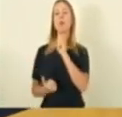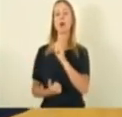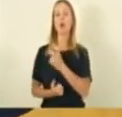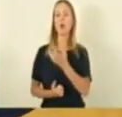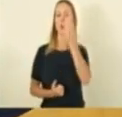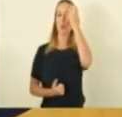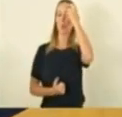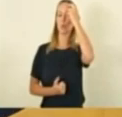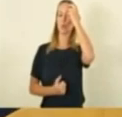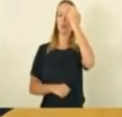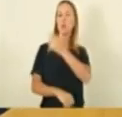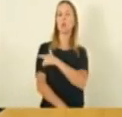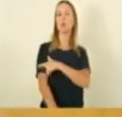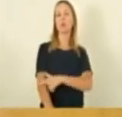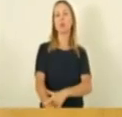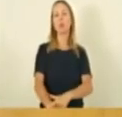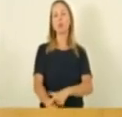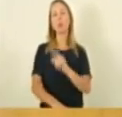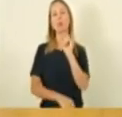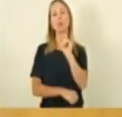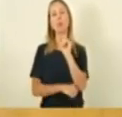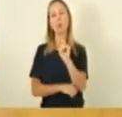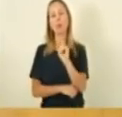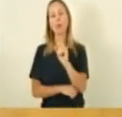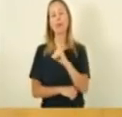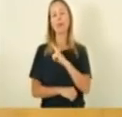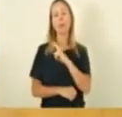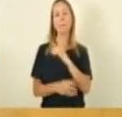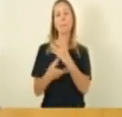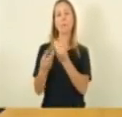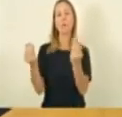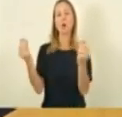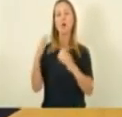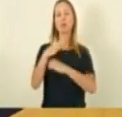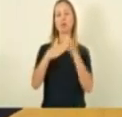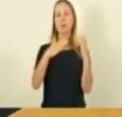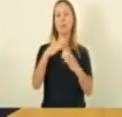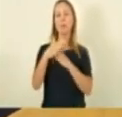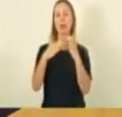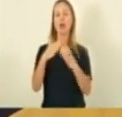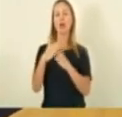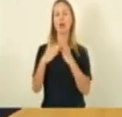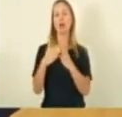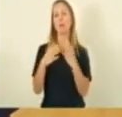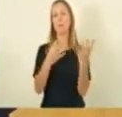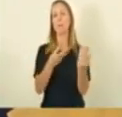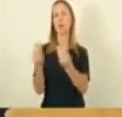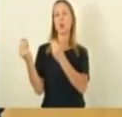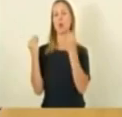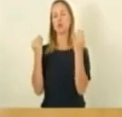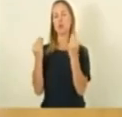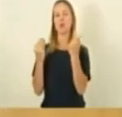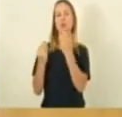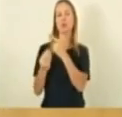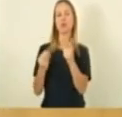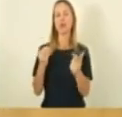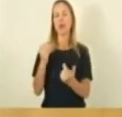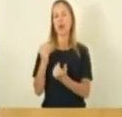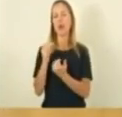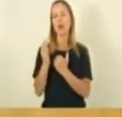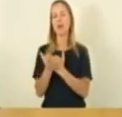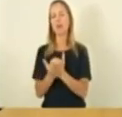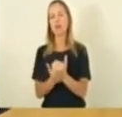cultural, educativa. Tem muita empresa que não tem a iniciativa, o dolo